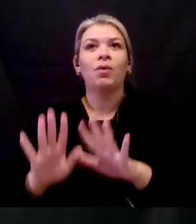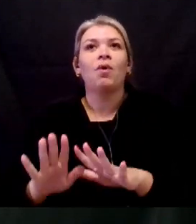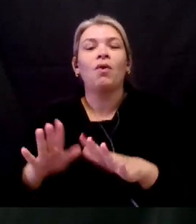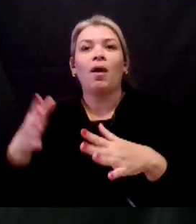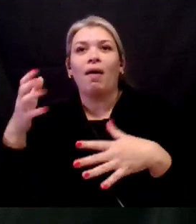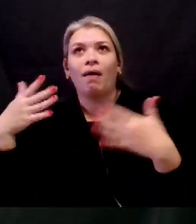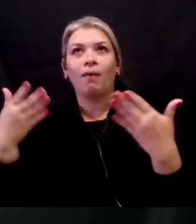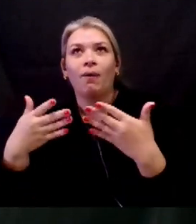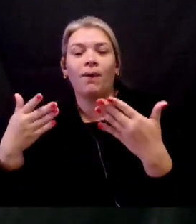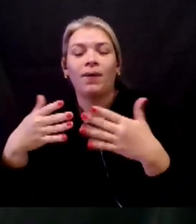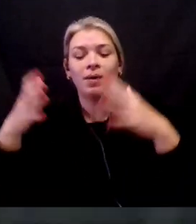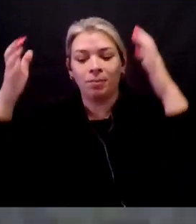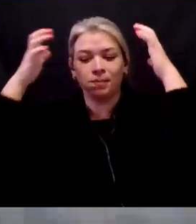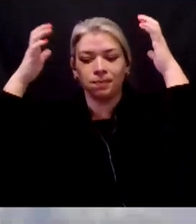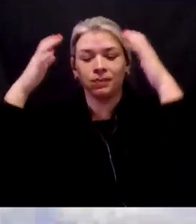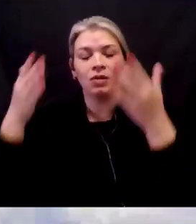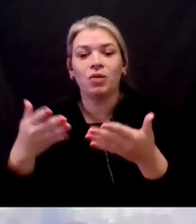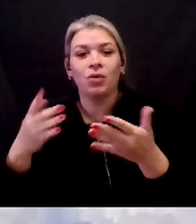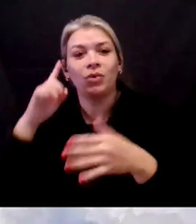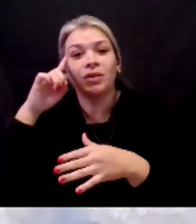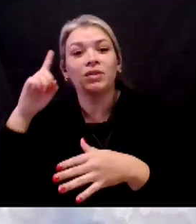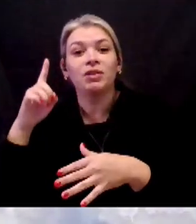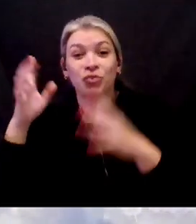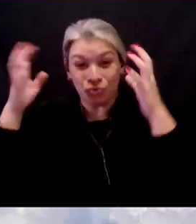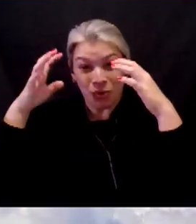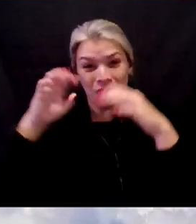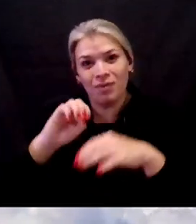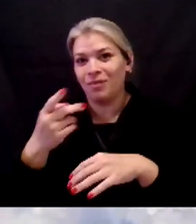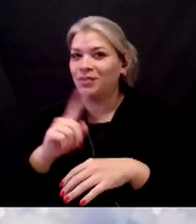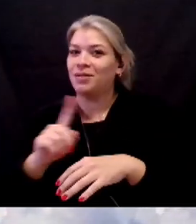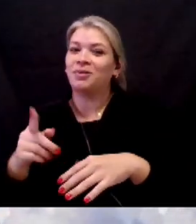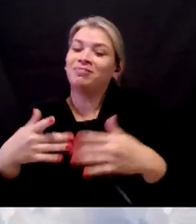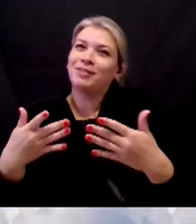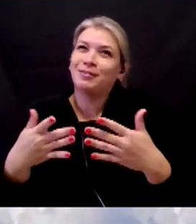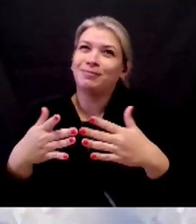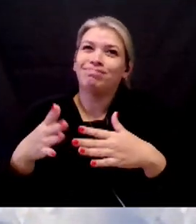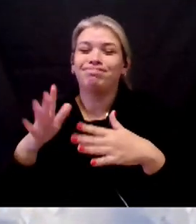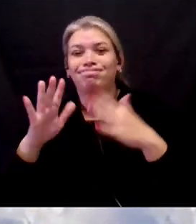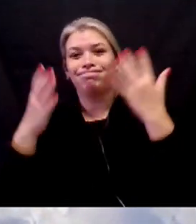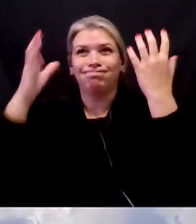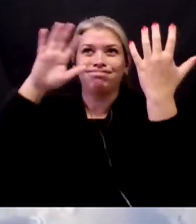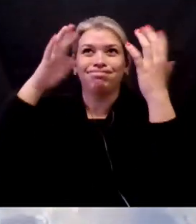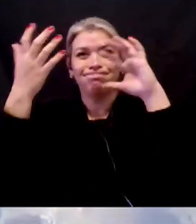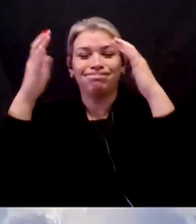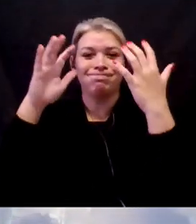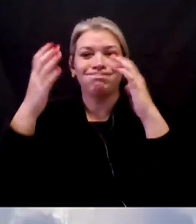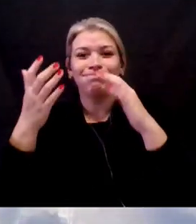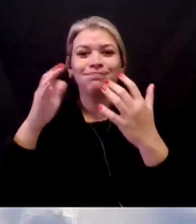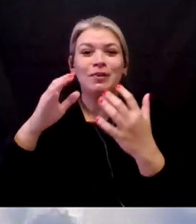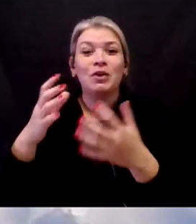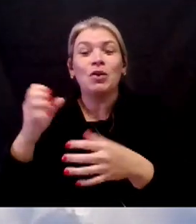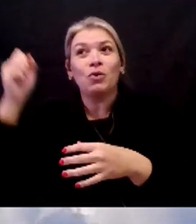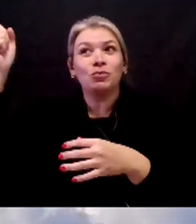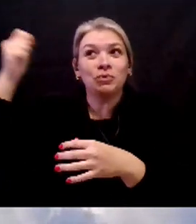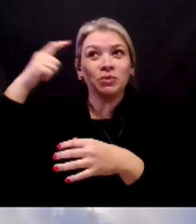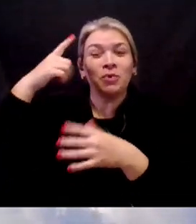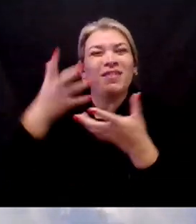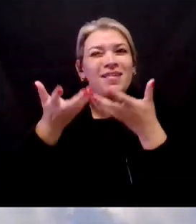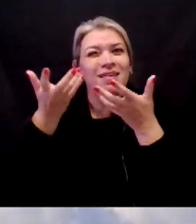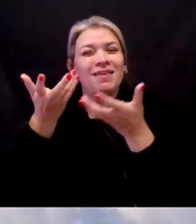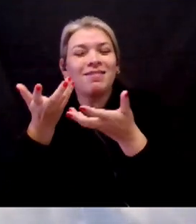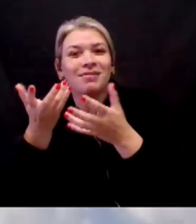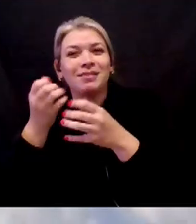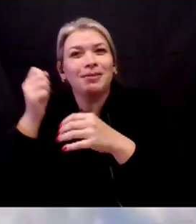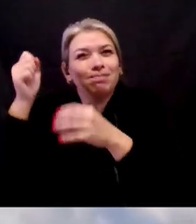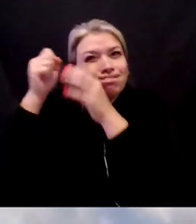hoje. Então, e aí? Chove ou não chove, né? O tempo tá assim, o sol tá querendo aparecer. De acordo com a previsão do tempo, a gente tem aí um sol meio